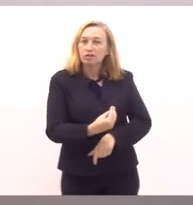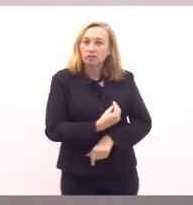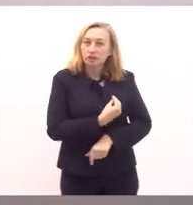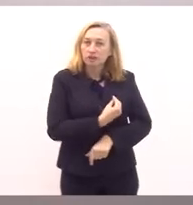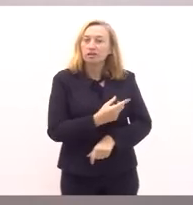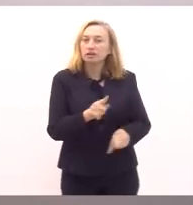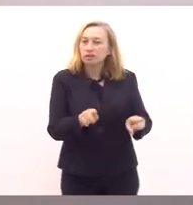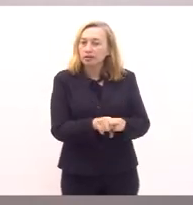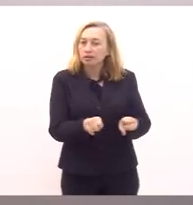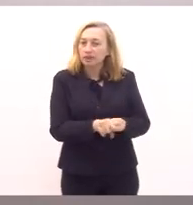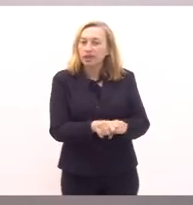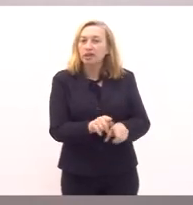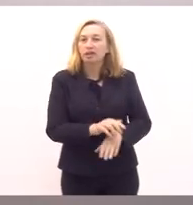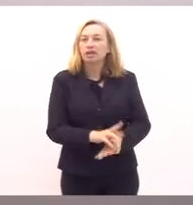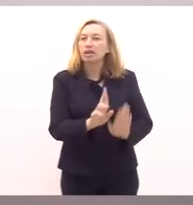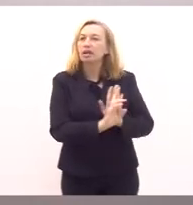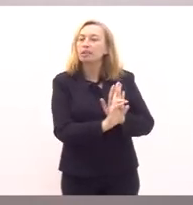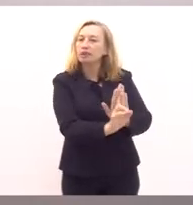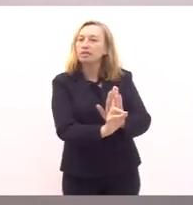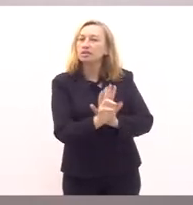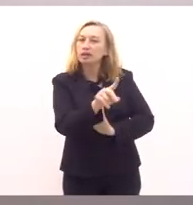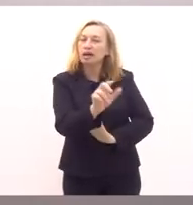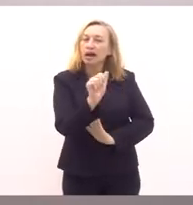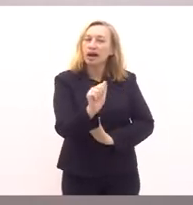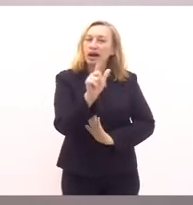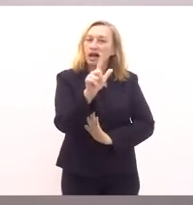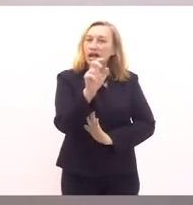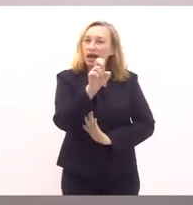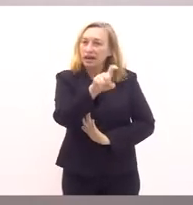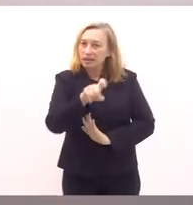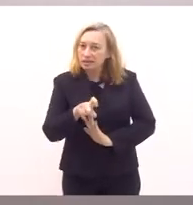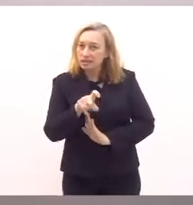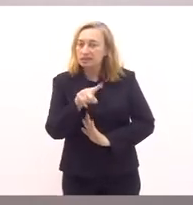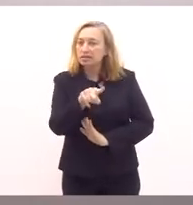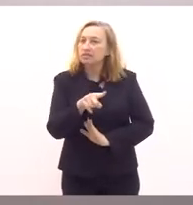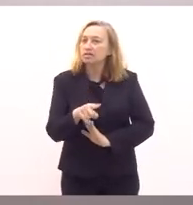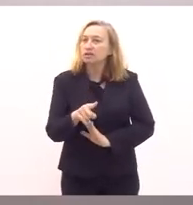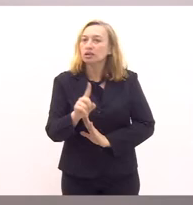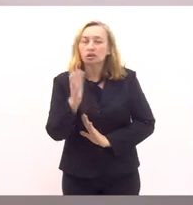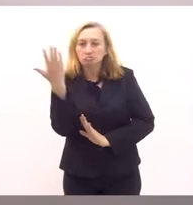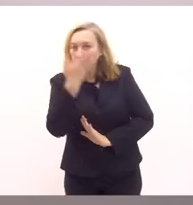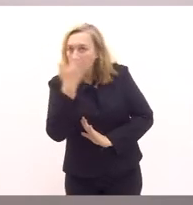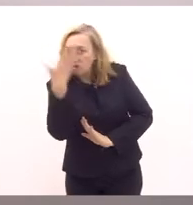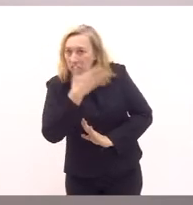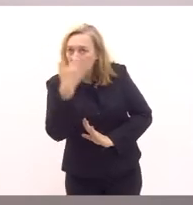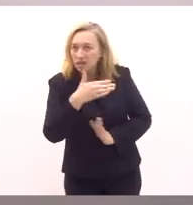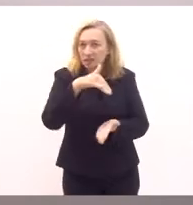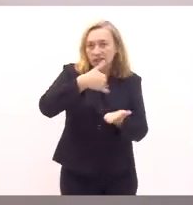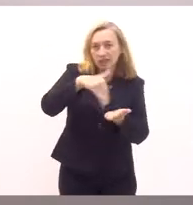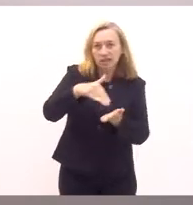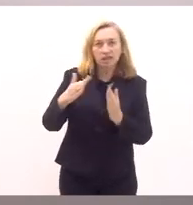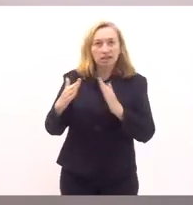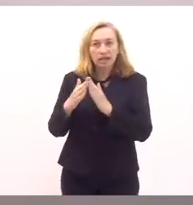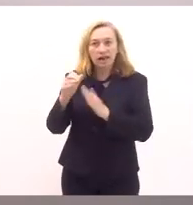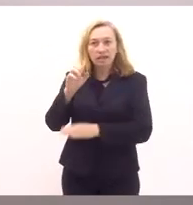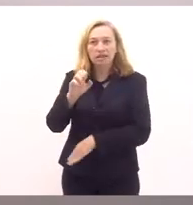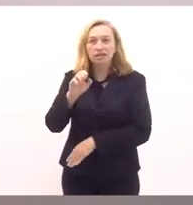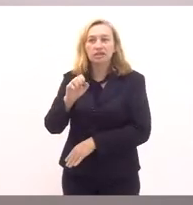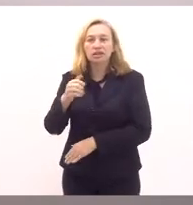presente na representação aqui do Alex. Ainda não vimos a Secretaria da Casa